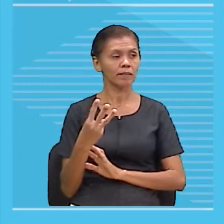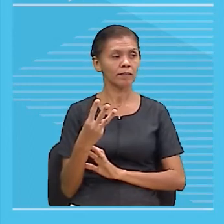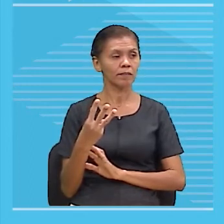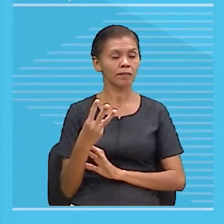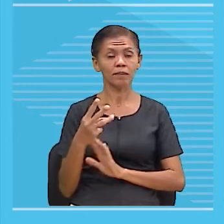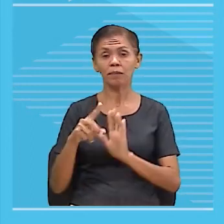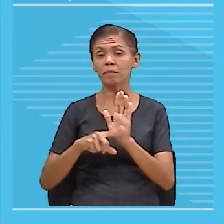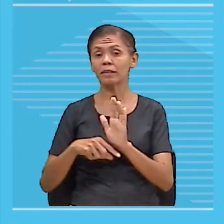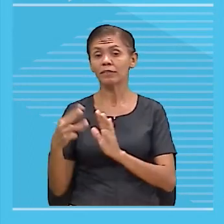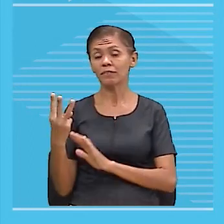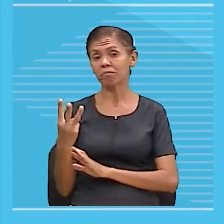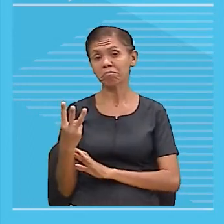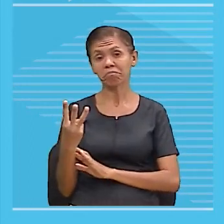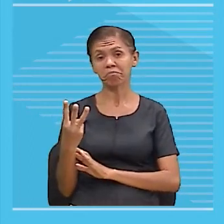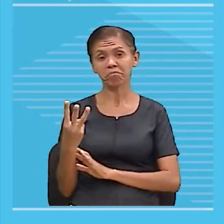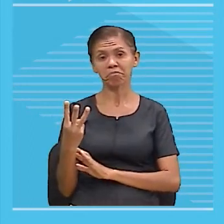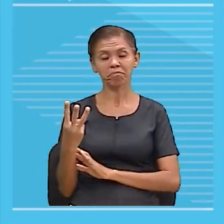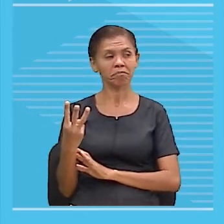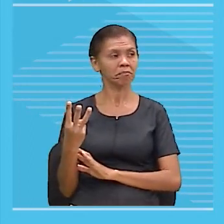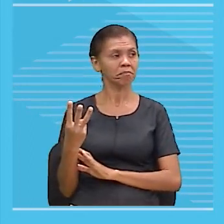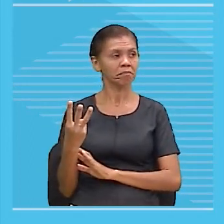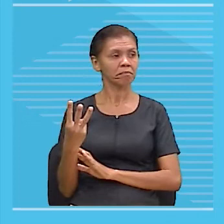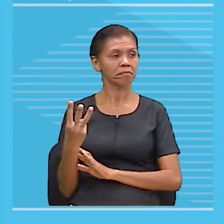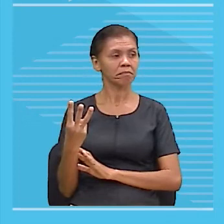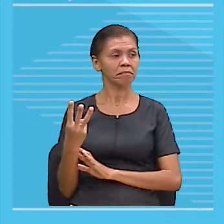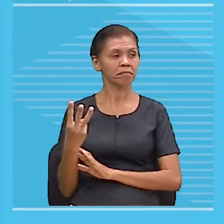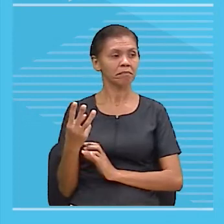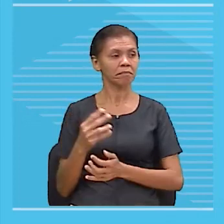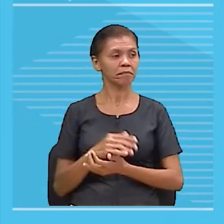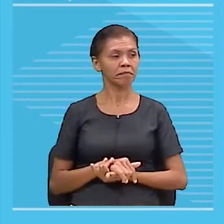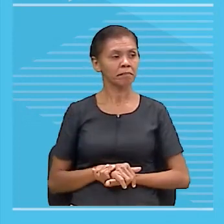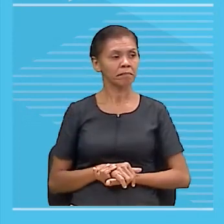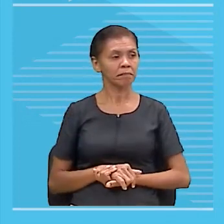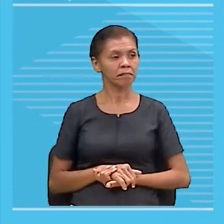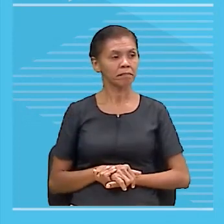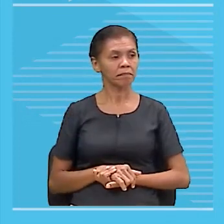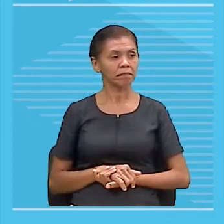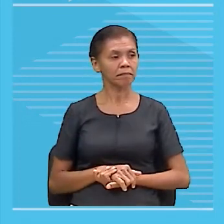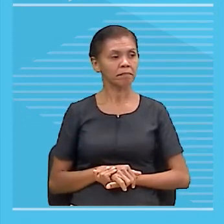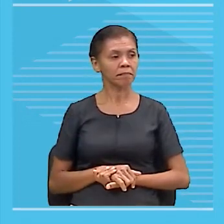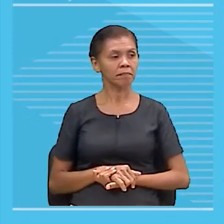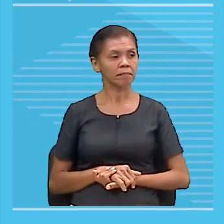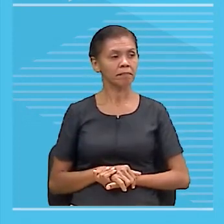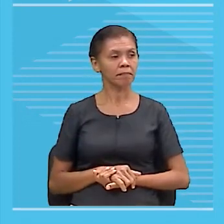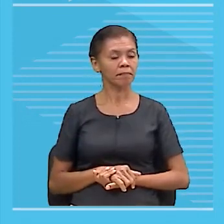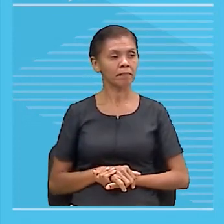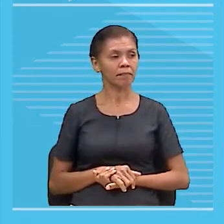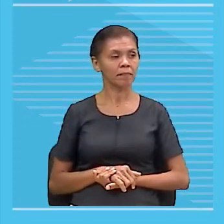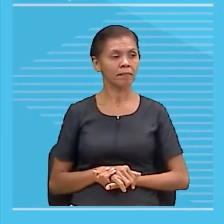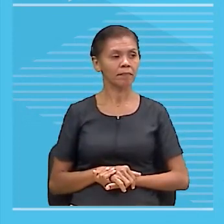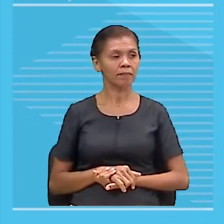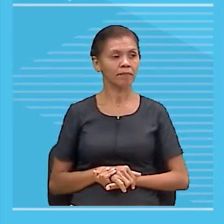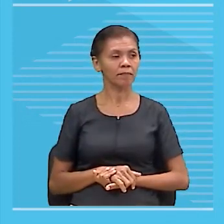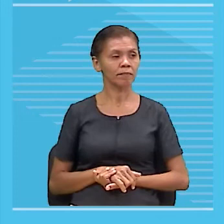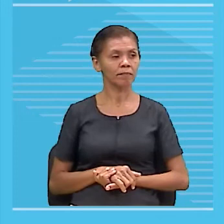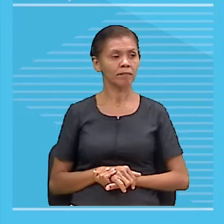com menos 3. Fiz o jogozinho de sinal, então deu menos, né? Então, a área total dá